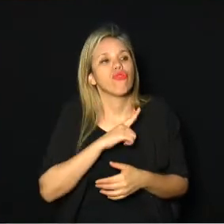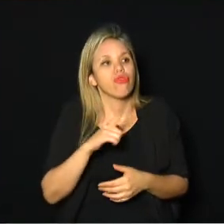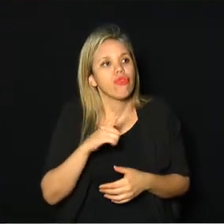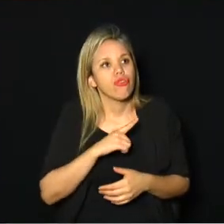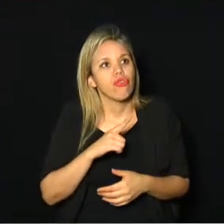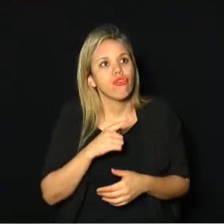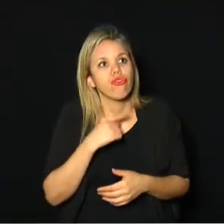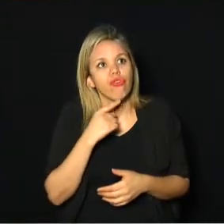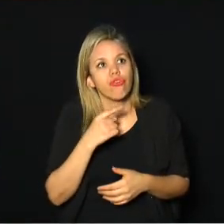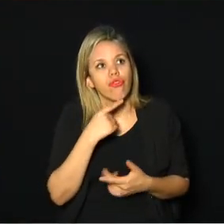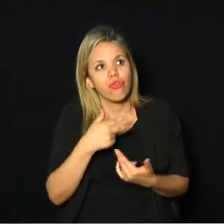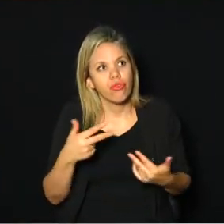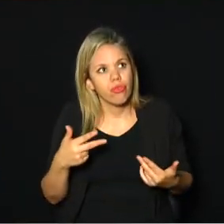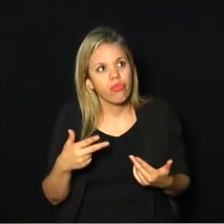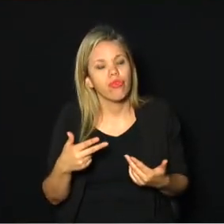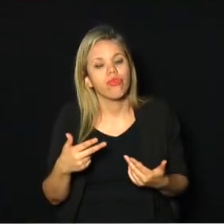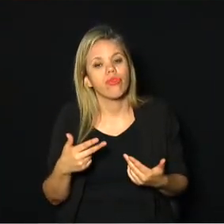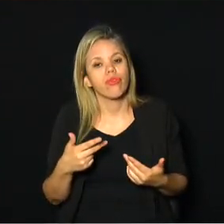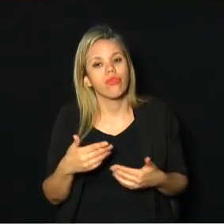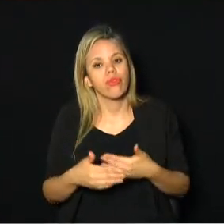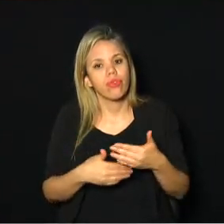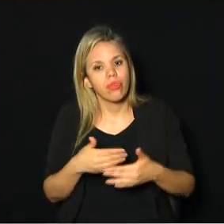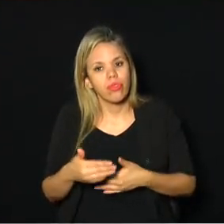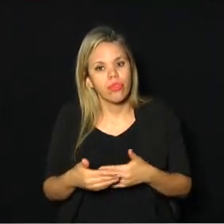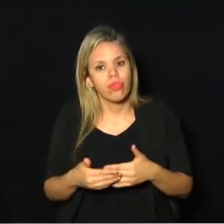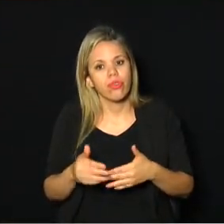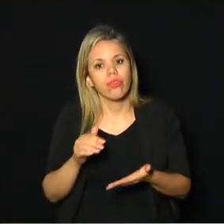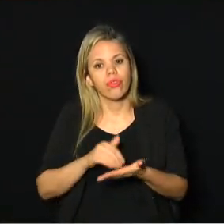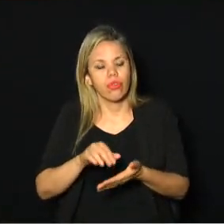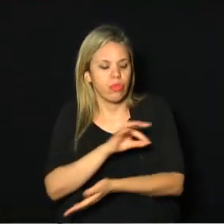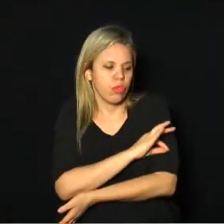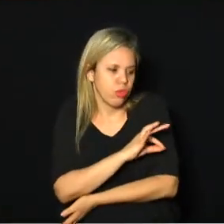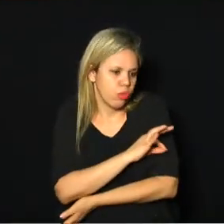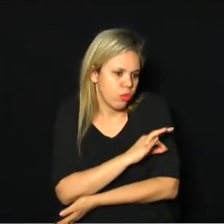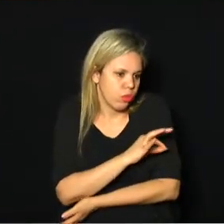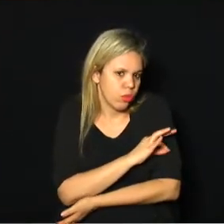algumas diretrizes a serem encaminhadas para o executivo, para